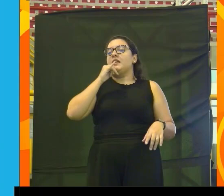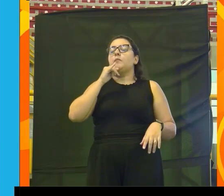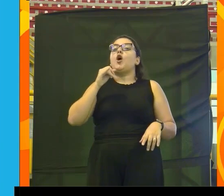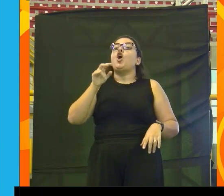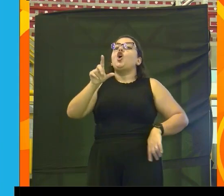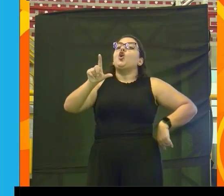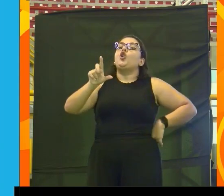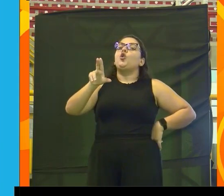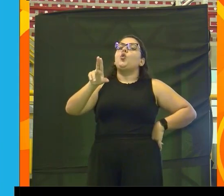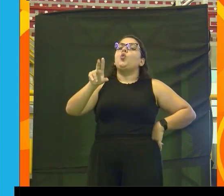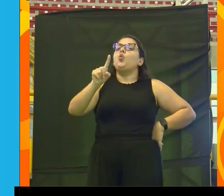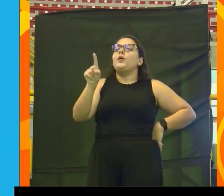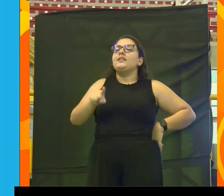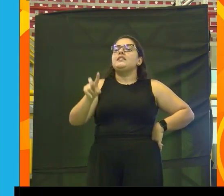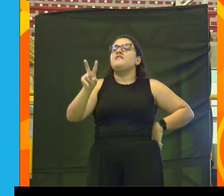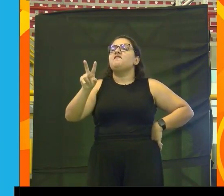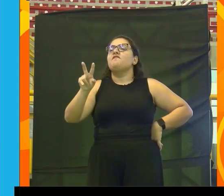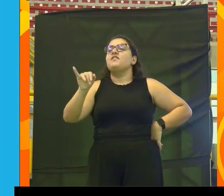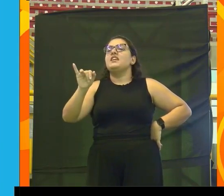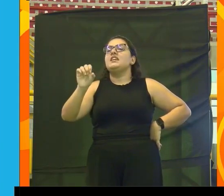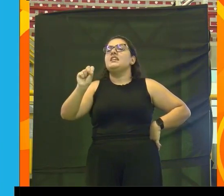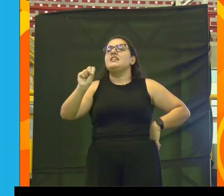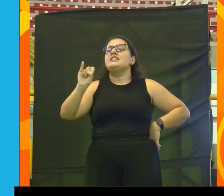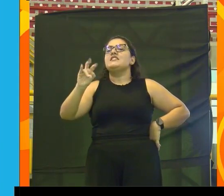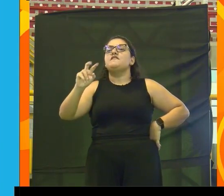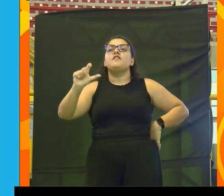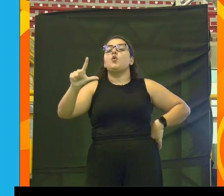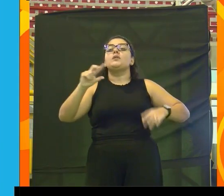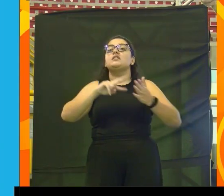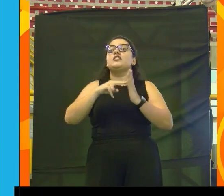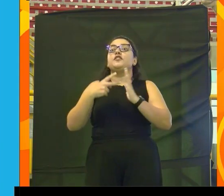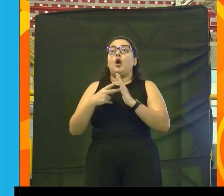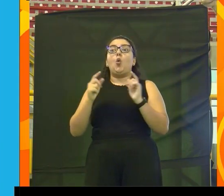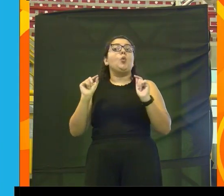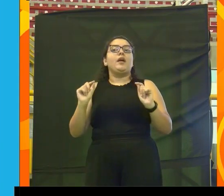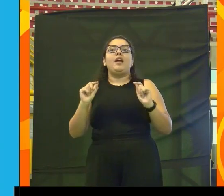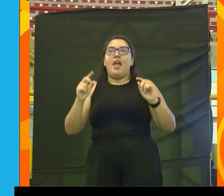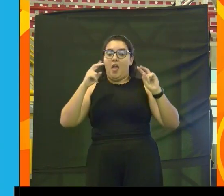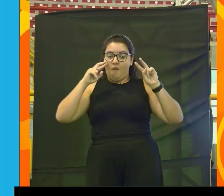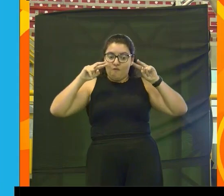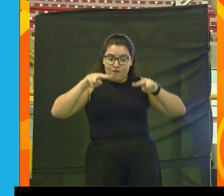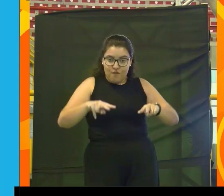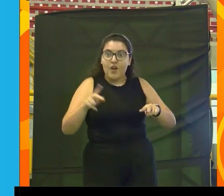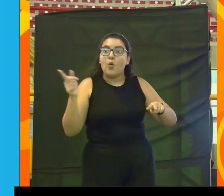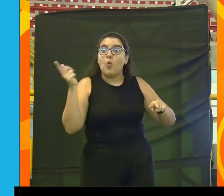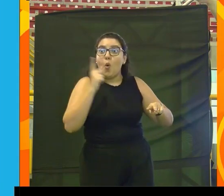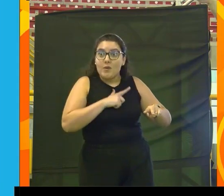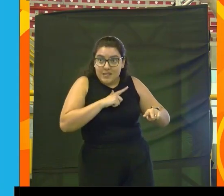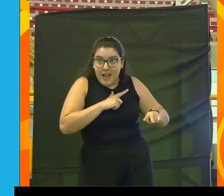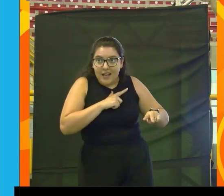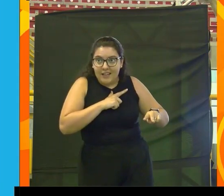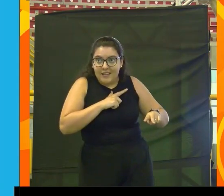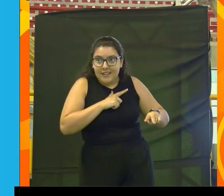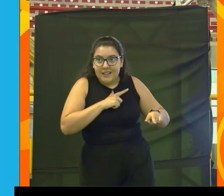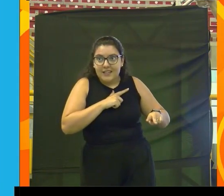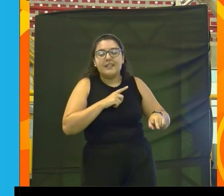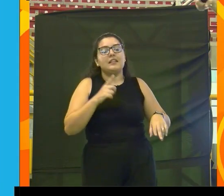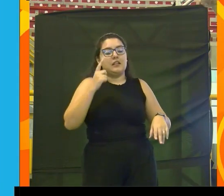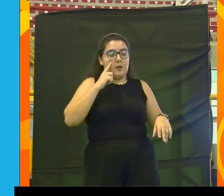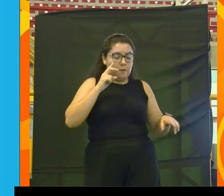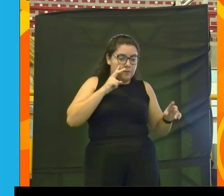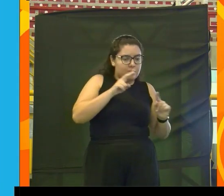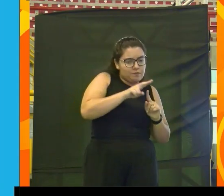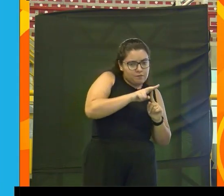violeta, mas o que é que tem de onda eletromagnética antes do vermelho? A radiação